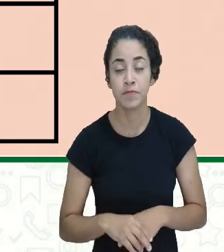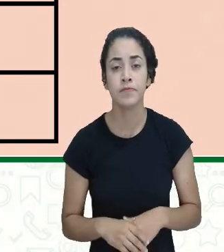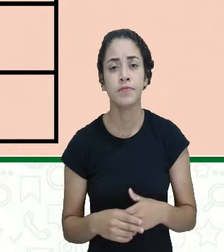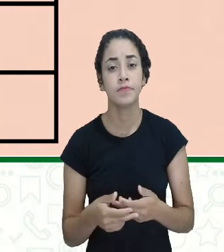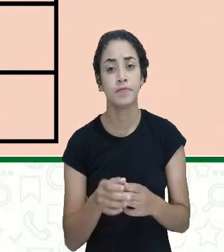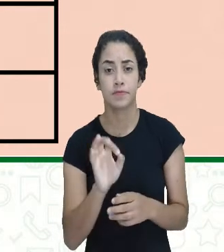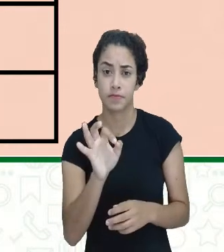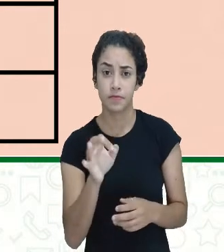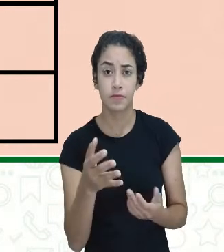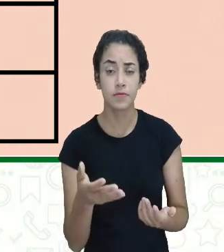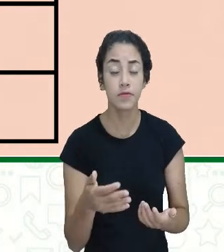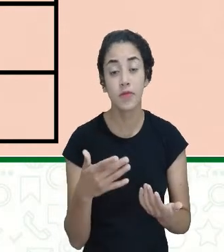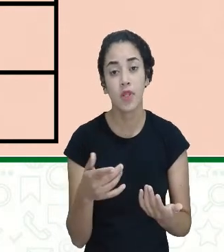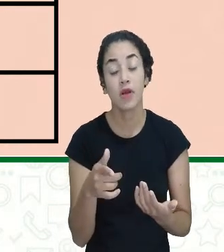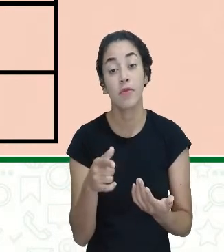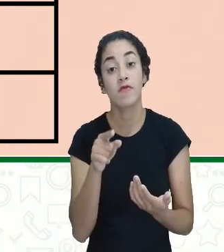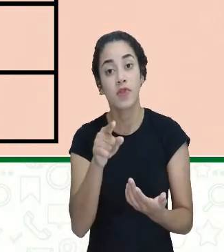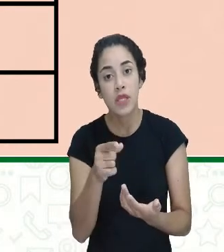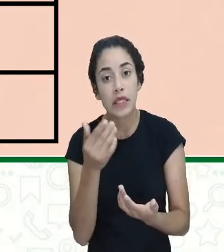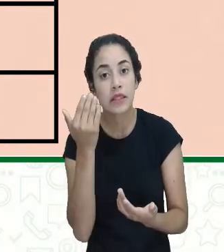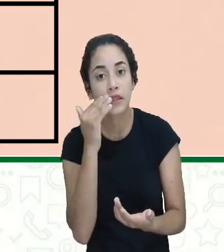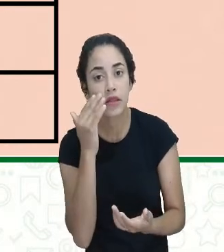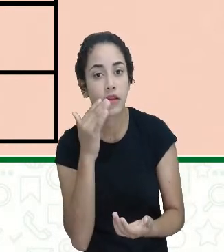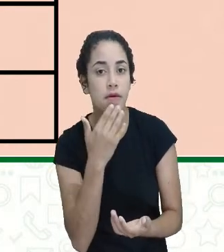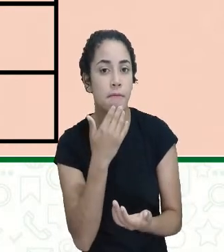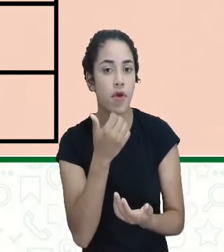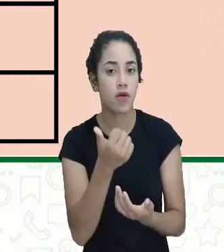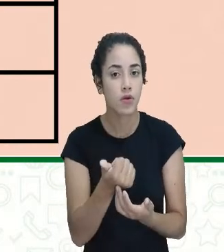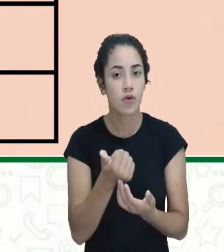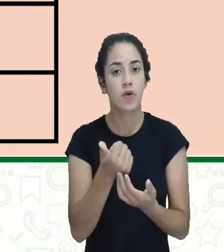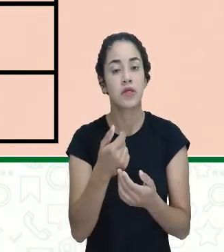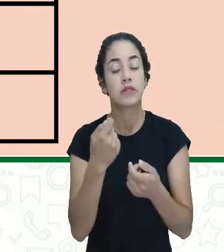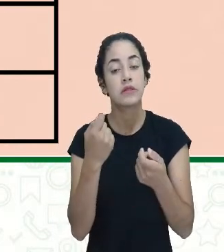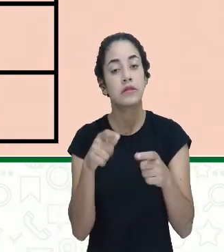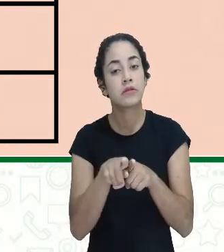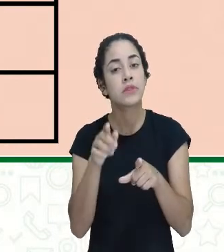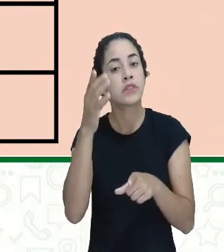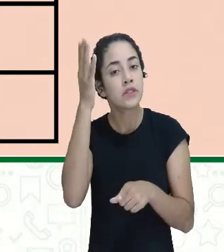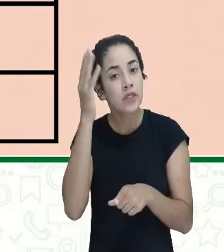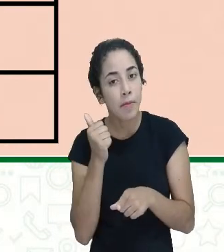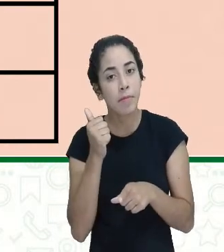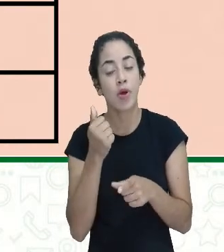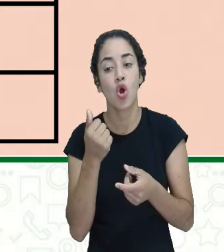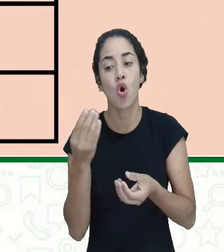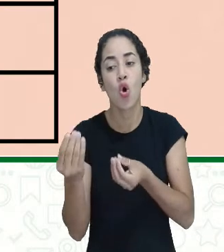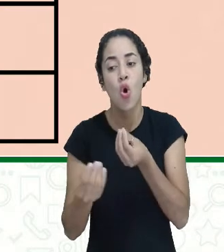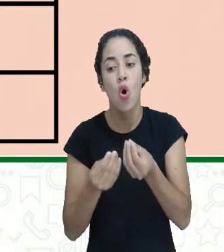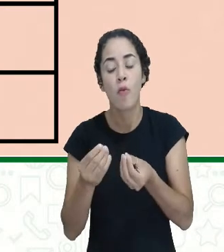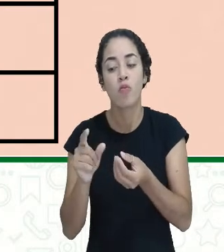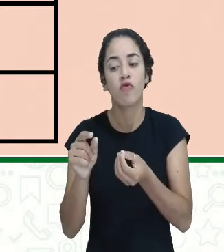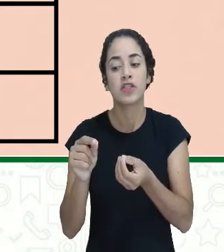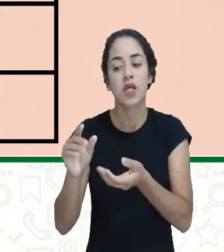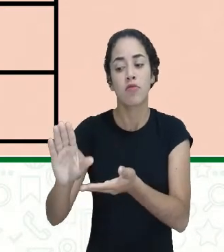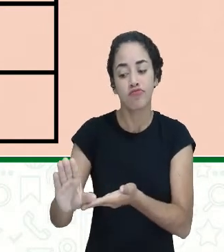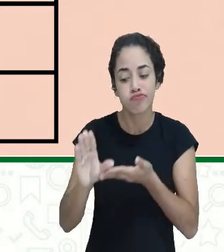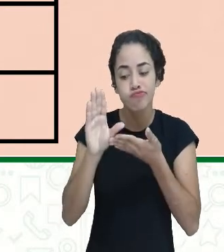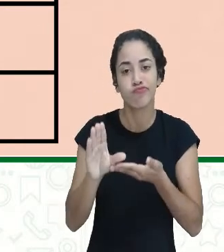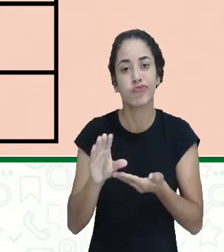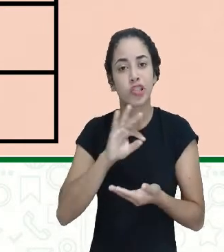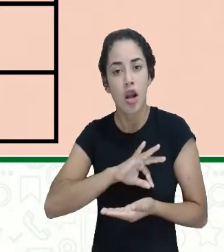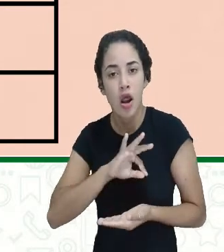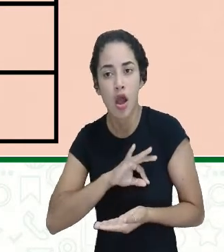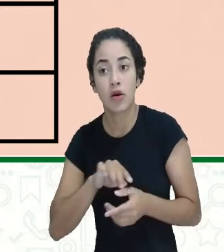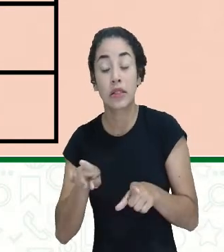para você ter uma noção melhor do que você ganha e como você gasta, você pode construir essa